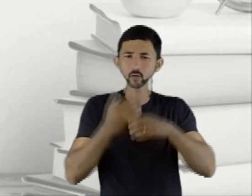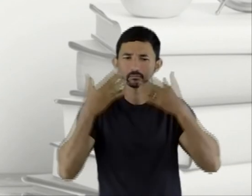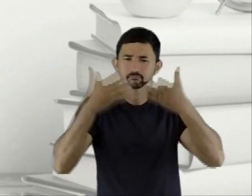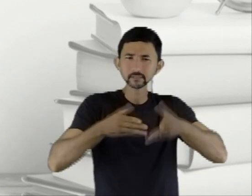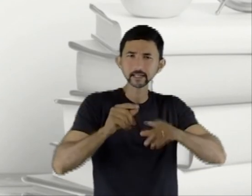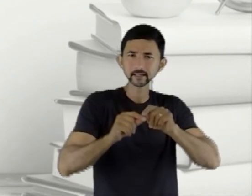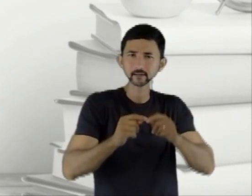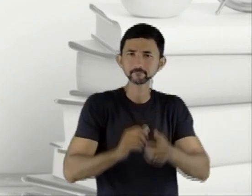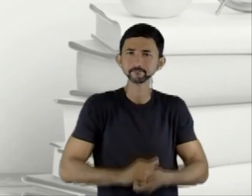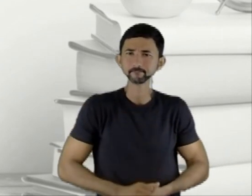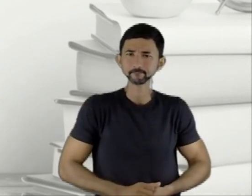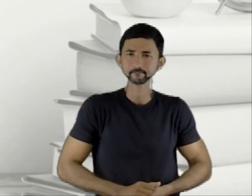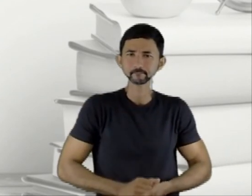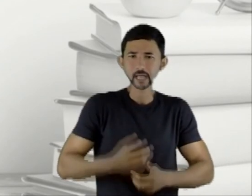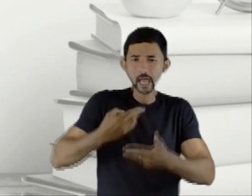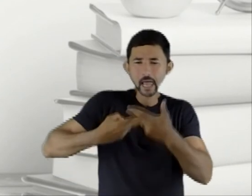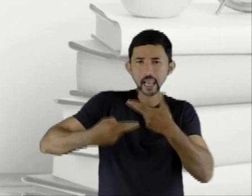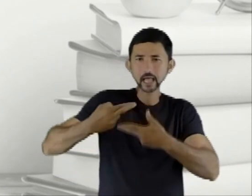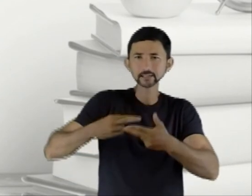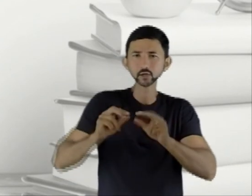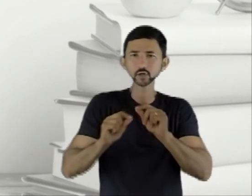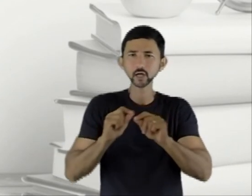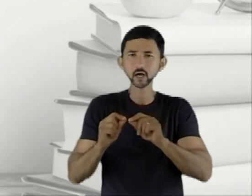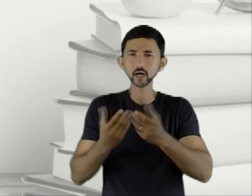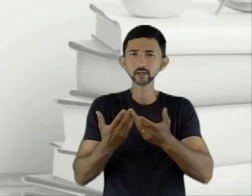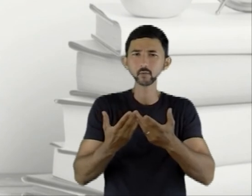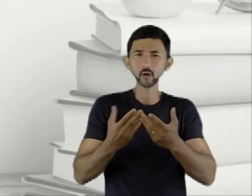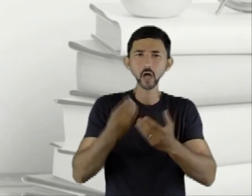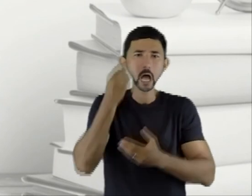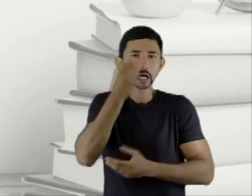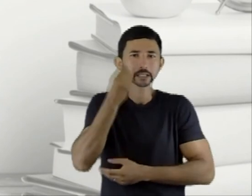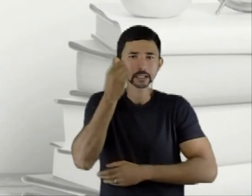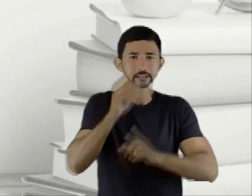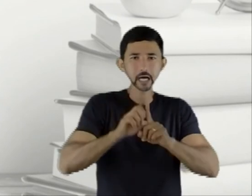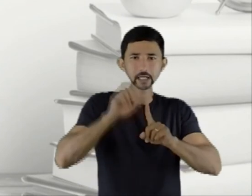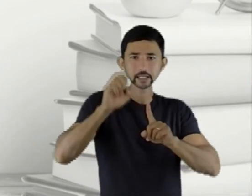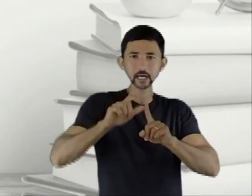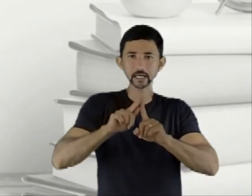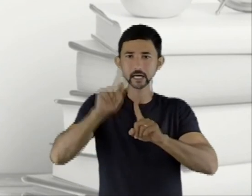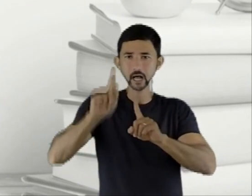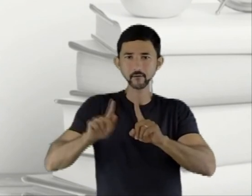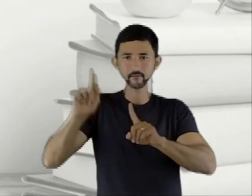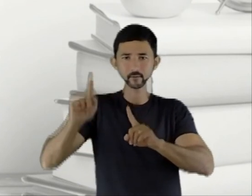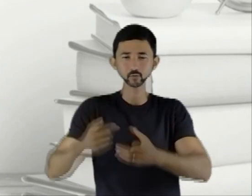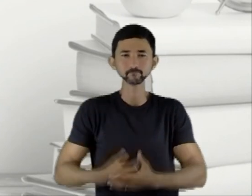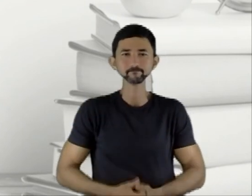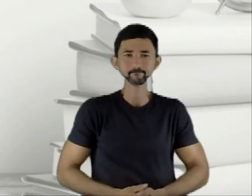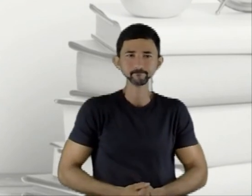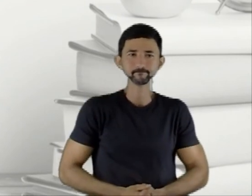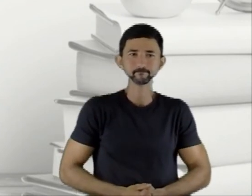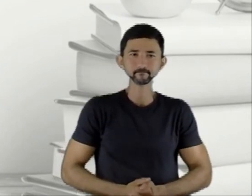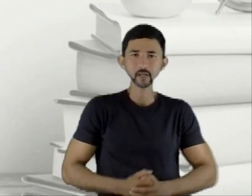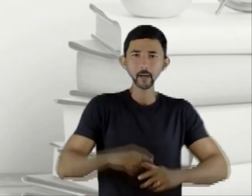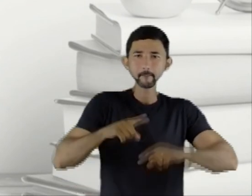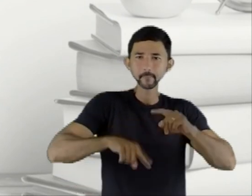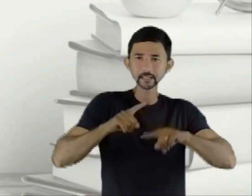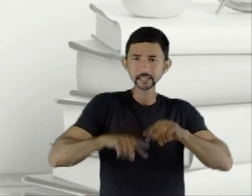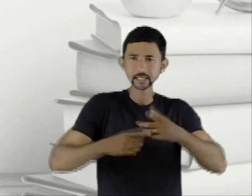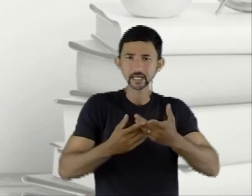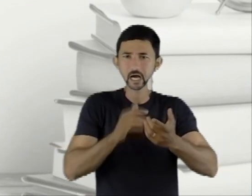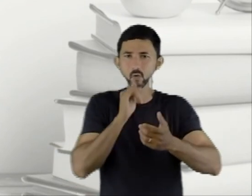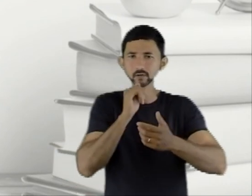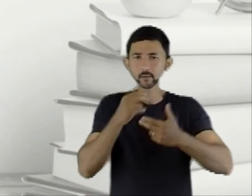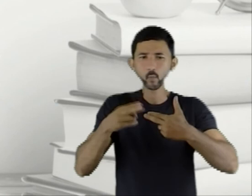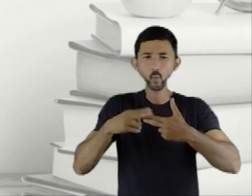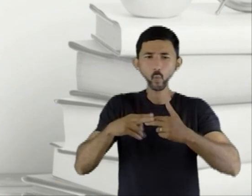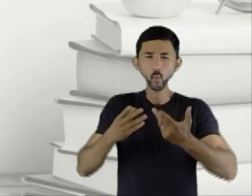central, certo? Relacionando a essa análise de gráficos, que é um material, assim, é um conteúdo